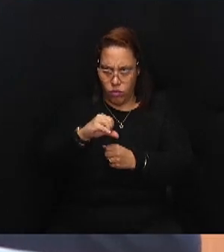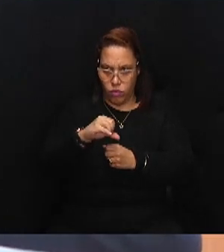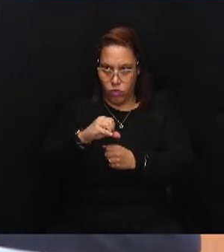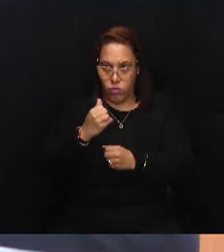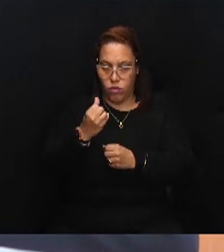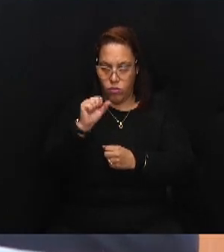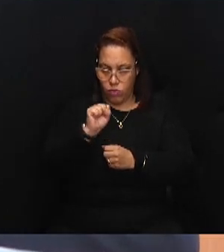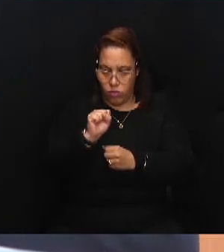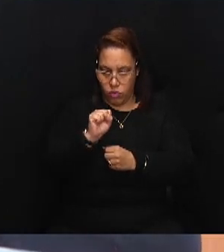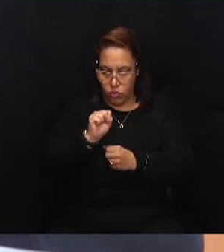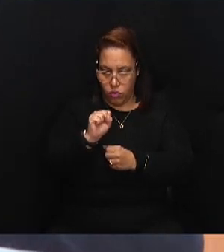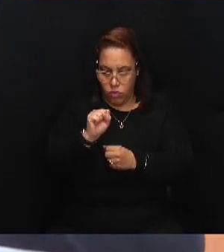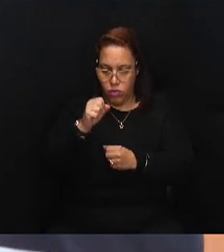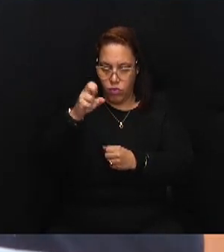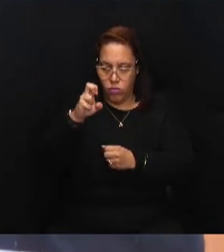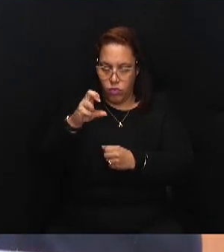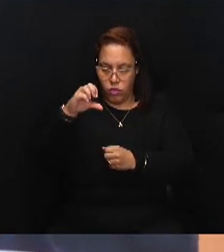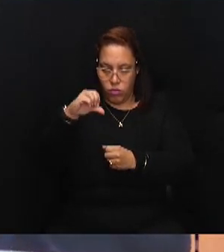9968